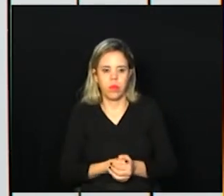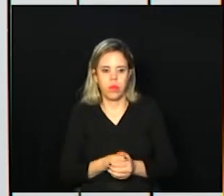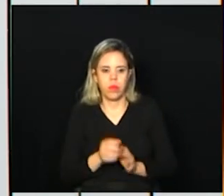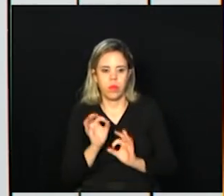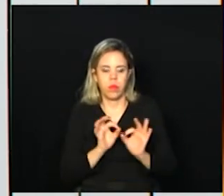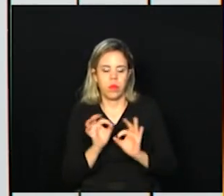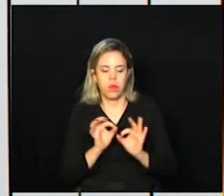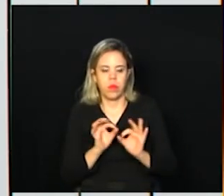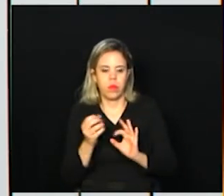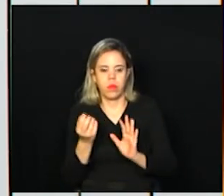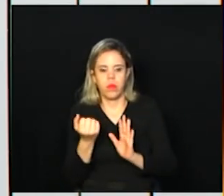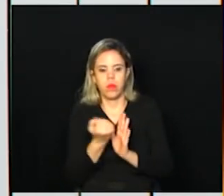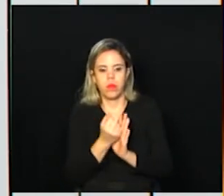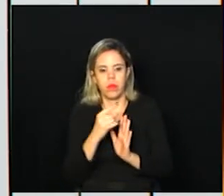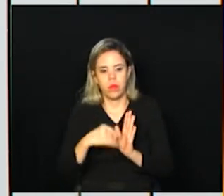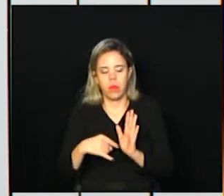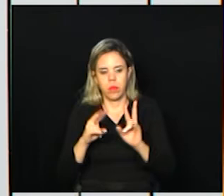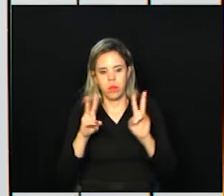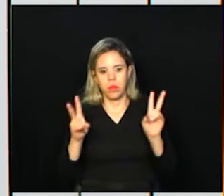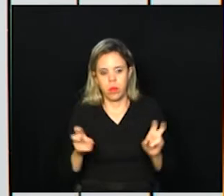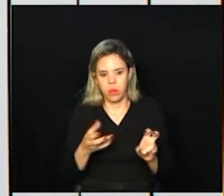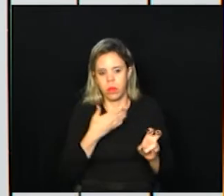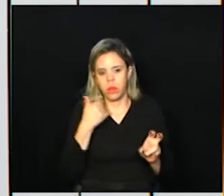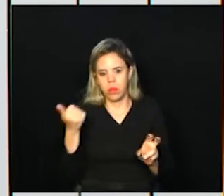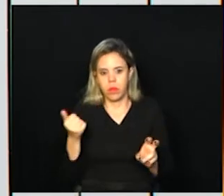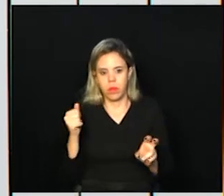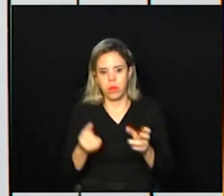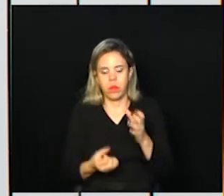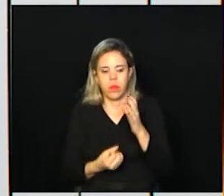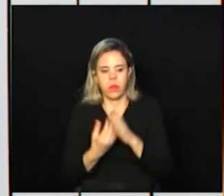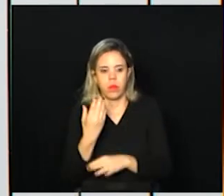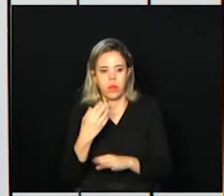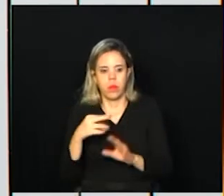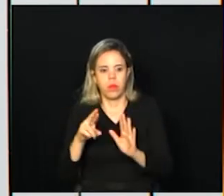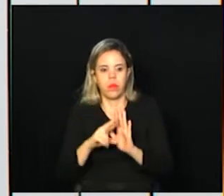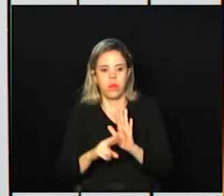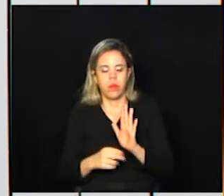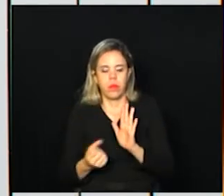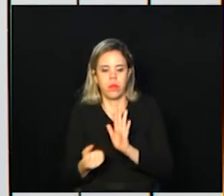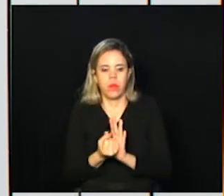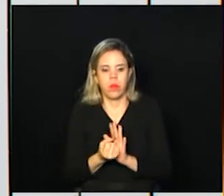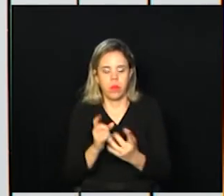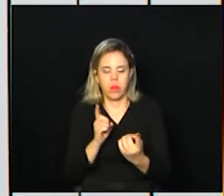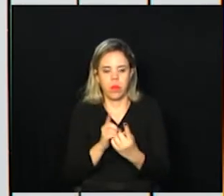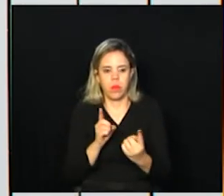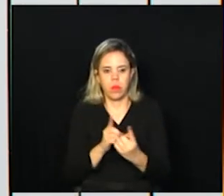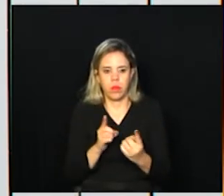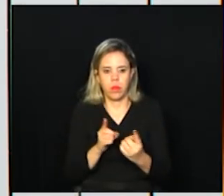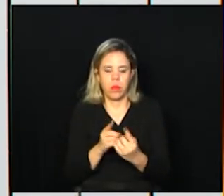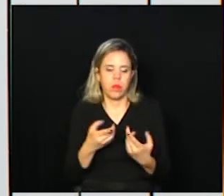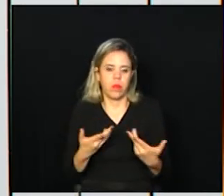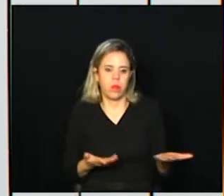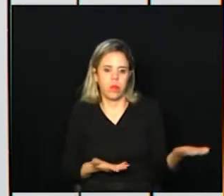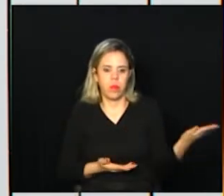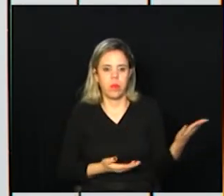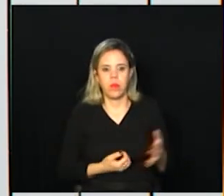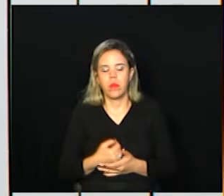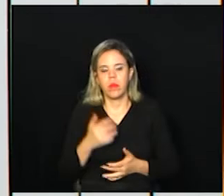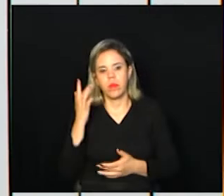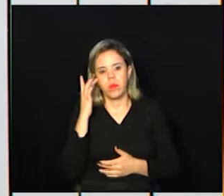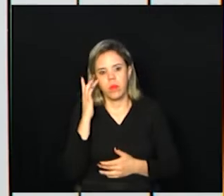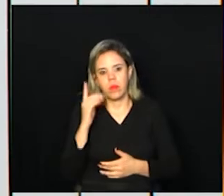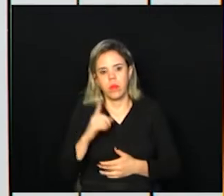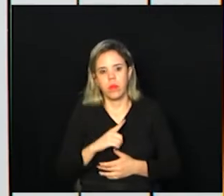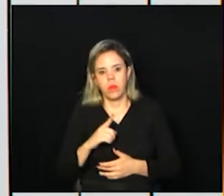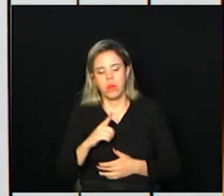Aprimoração dos protocolos, acho que seria um termo melhor do que a criação de protocolos para atendimento, um fluxo, né? Acho que